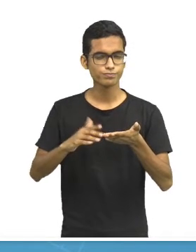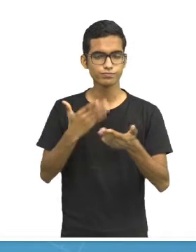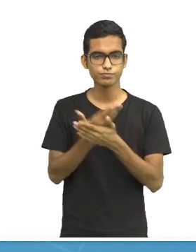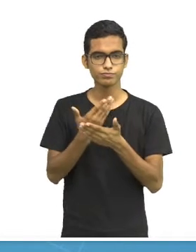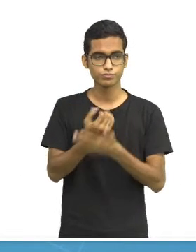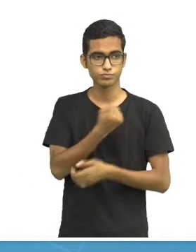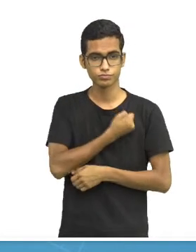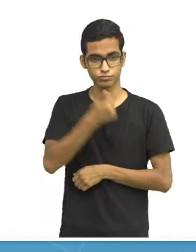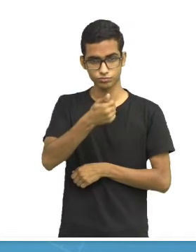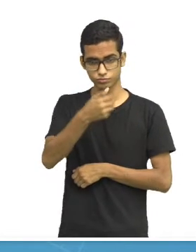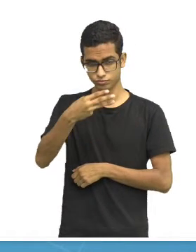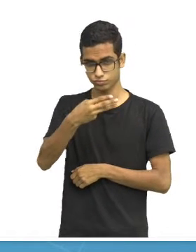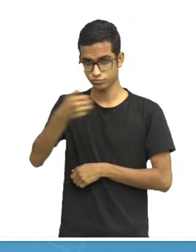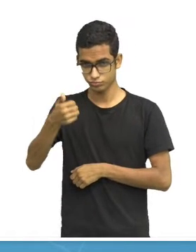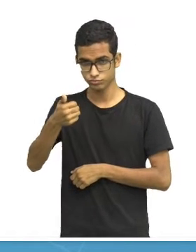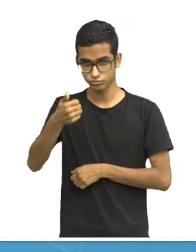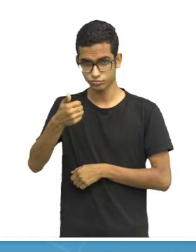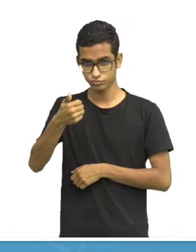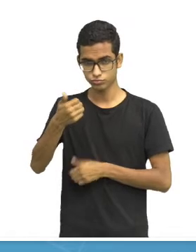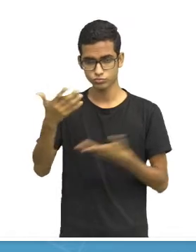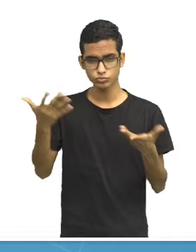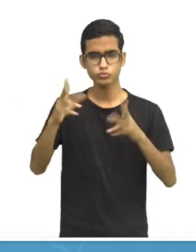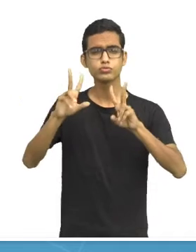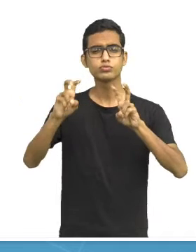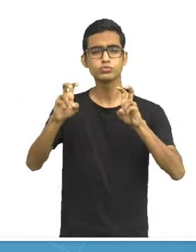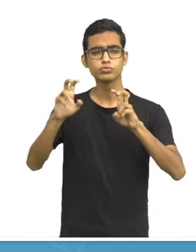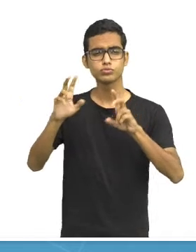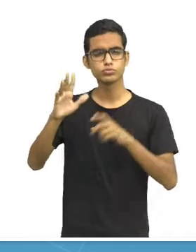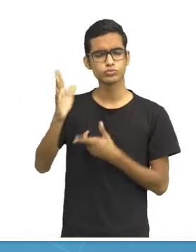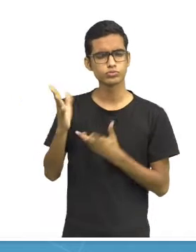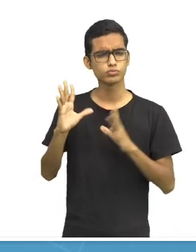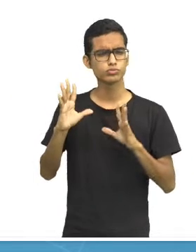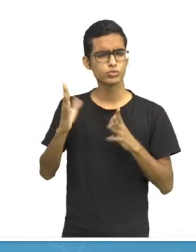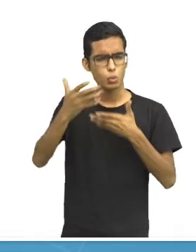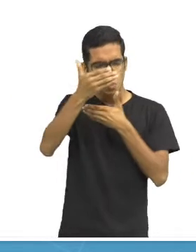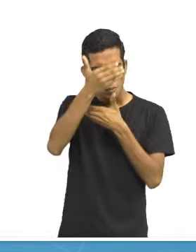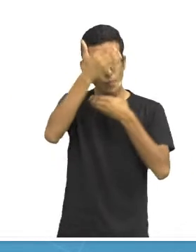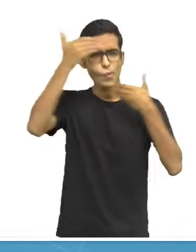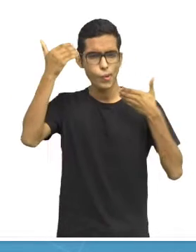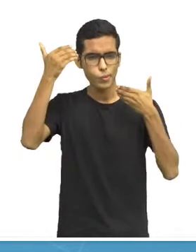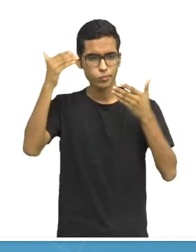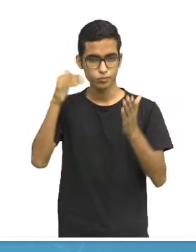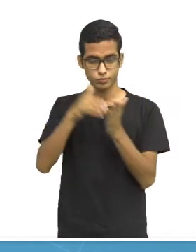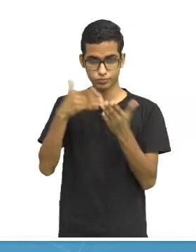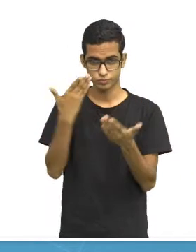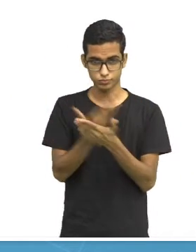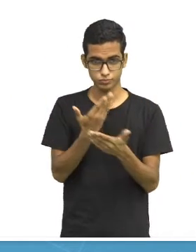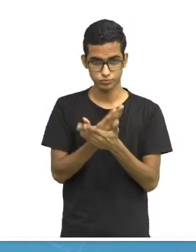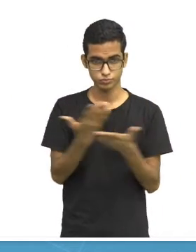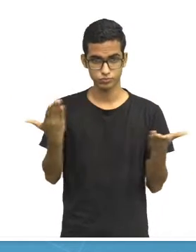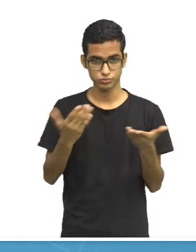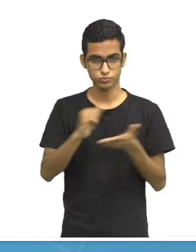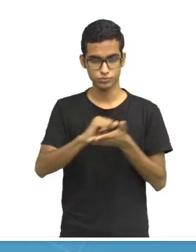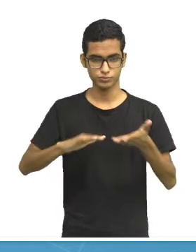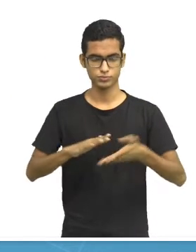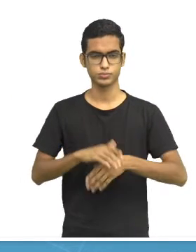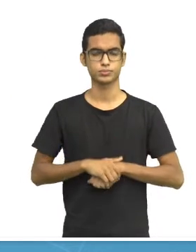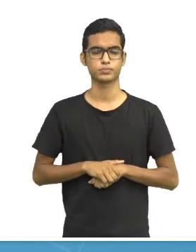gente vai falar sobre o cubismo, que foi a nossa última aula. Vamos às atividades da aula de hoje.